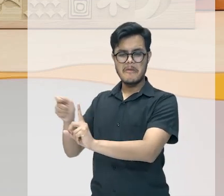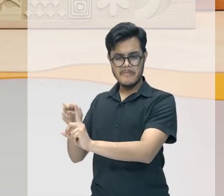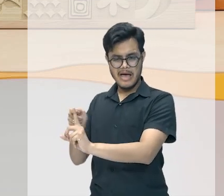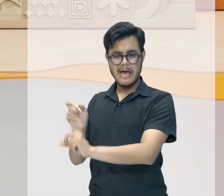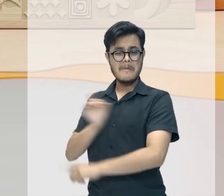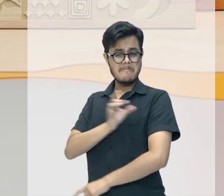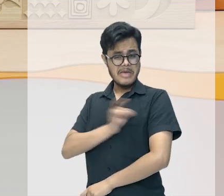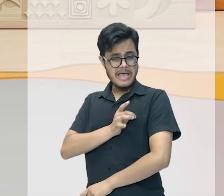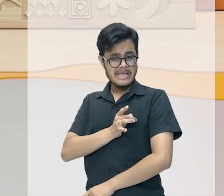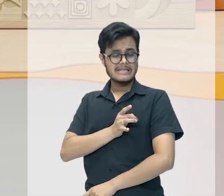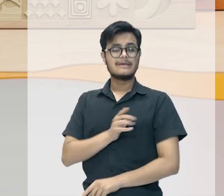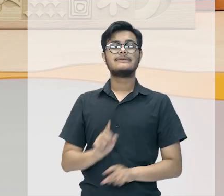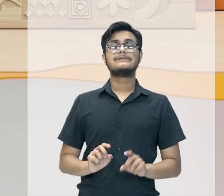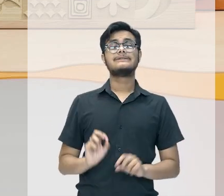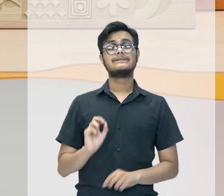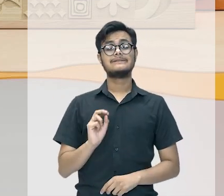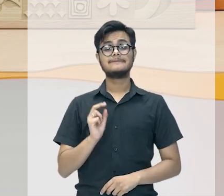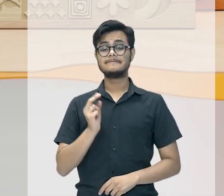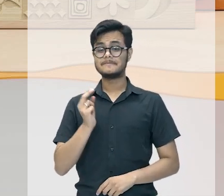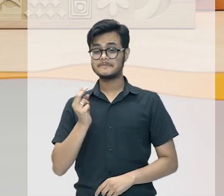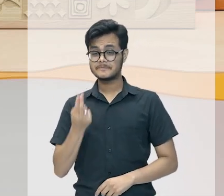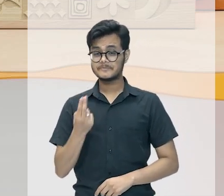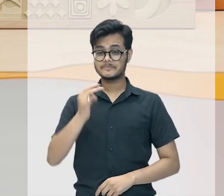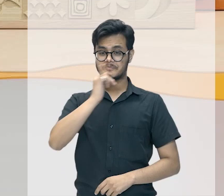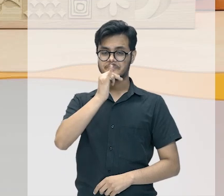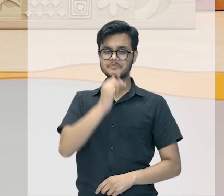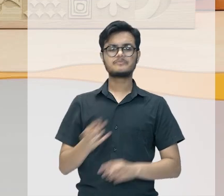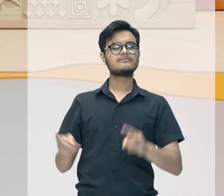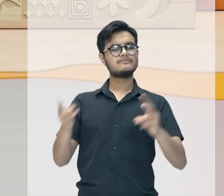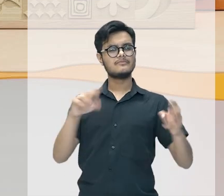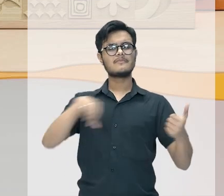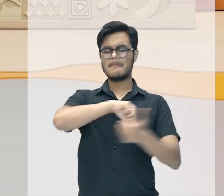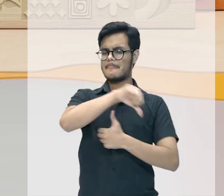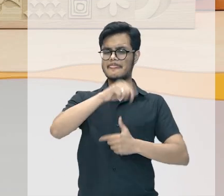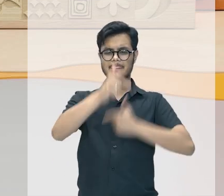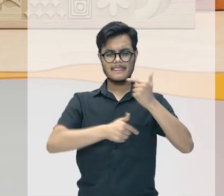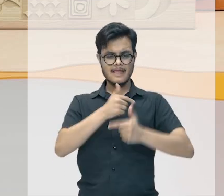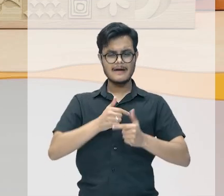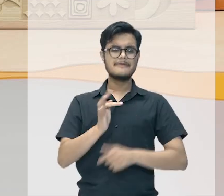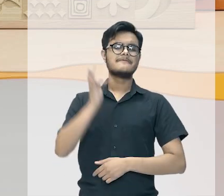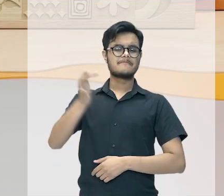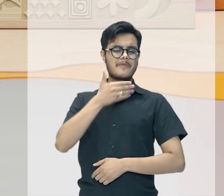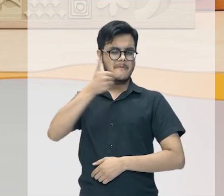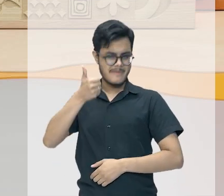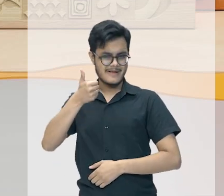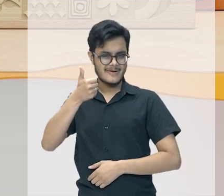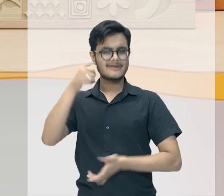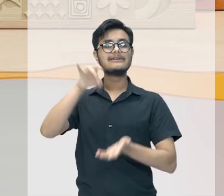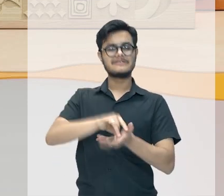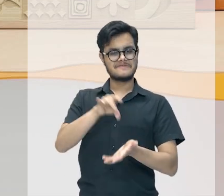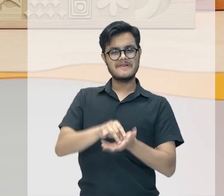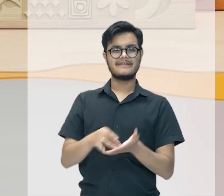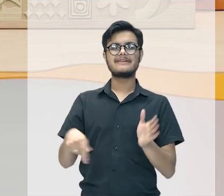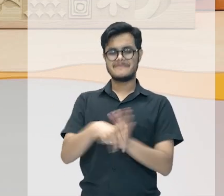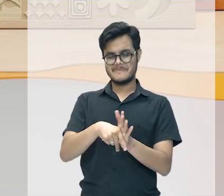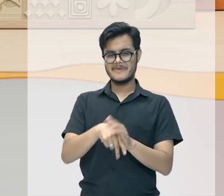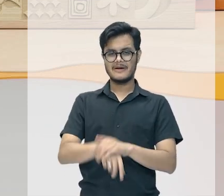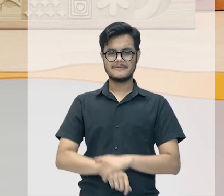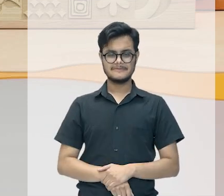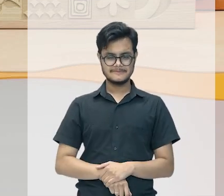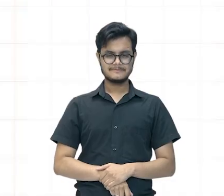ou mesmo, né, tornando-se um instrumento de tortura, a gente observa então que esse trabalho ele melhorou, né, a sua estrutura então ao longo do